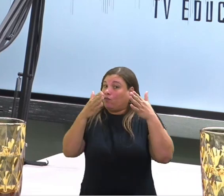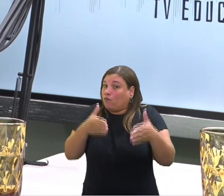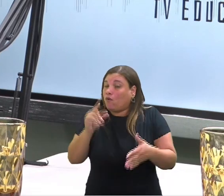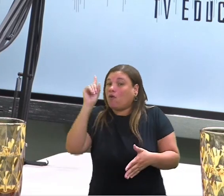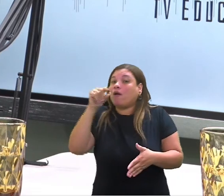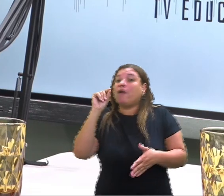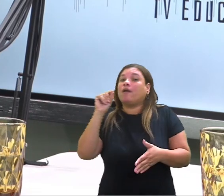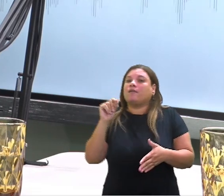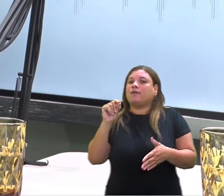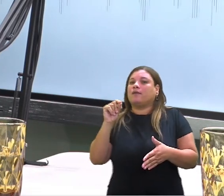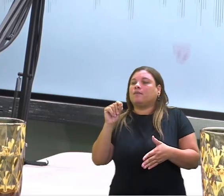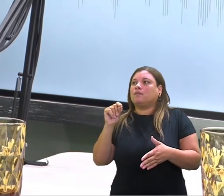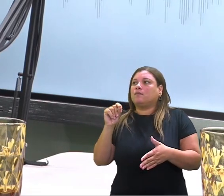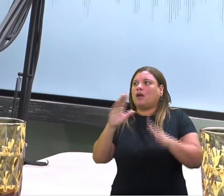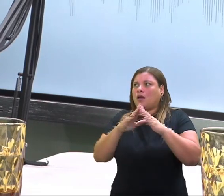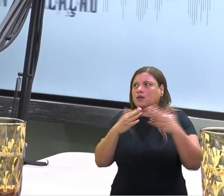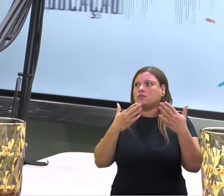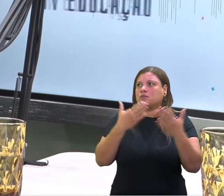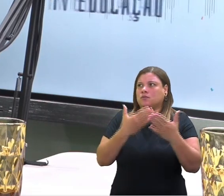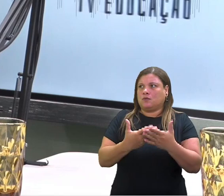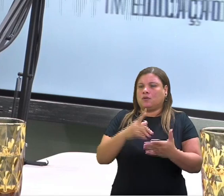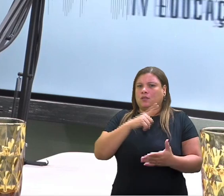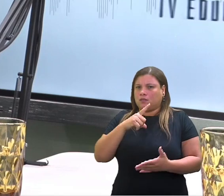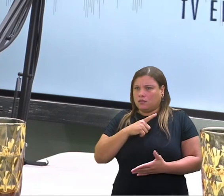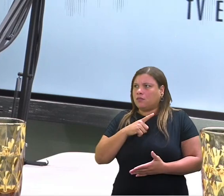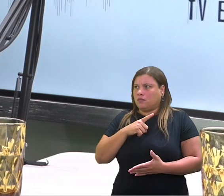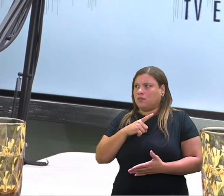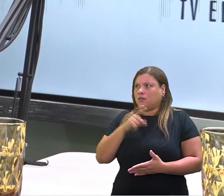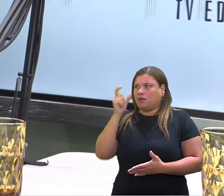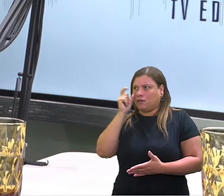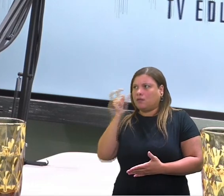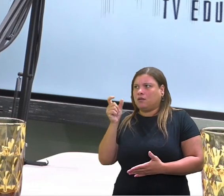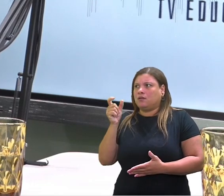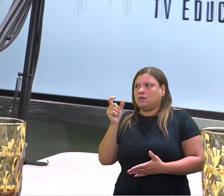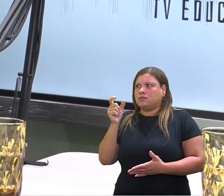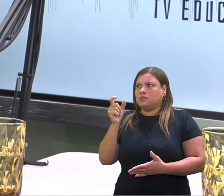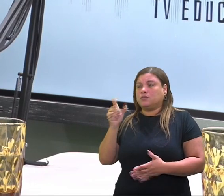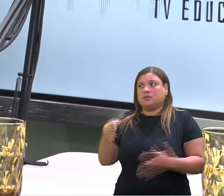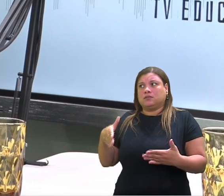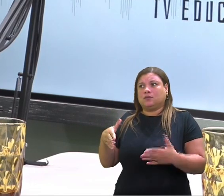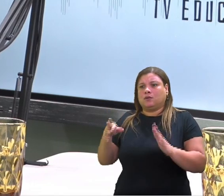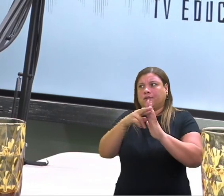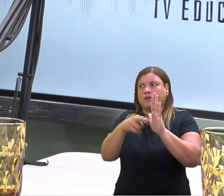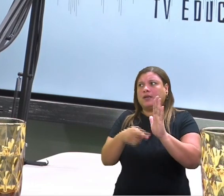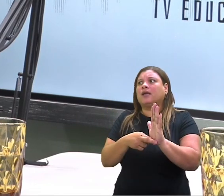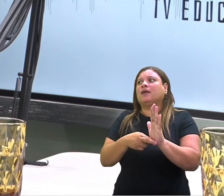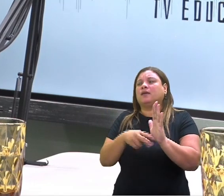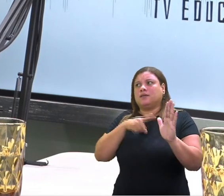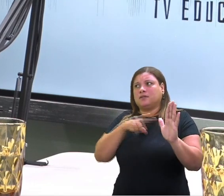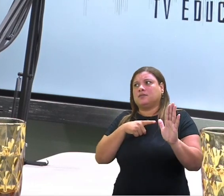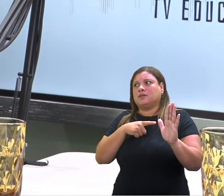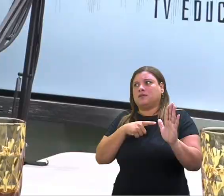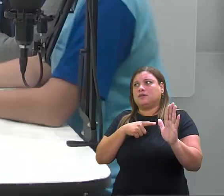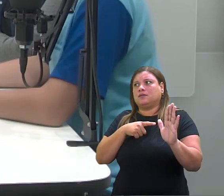jamais podemos passar por cima da autoridade da escola. A escola tem um interesse. Vamos fazer reunião, olha, essas são as regras. A escola está de acordo? Então, ótimo, vamos